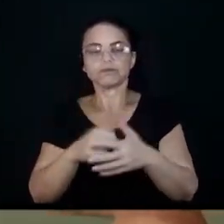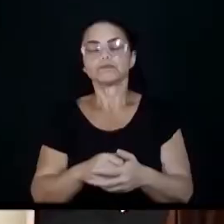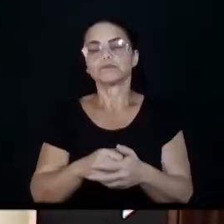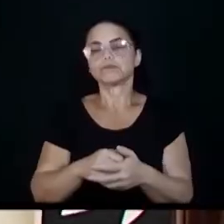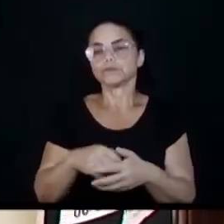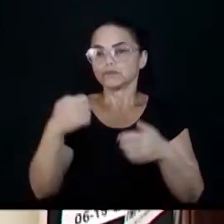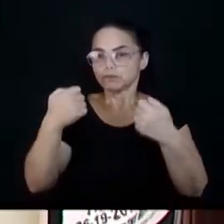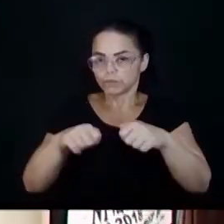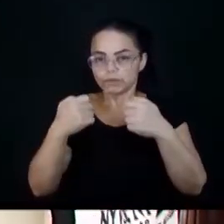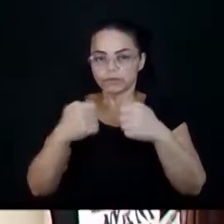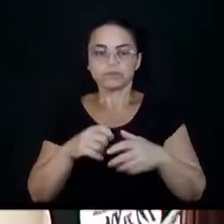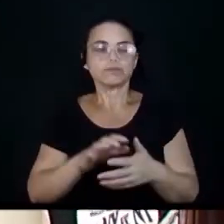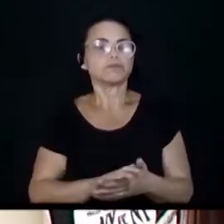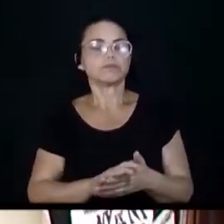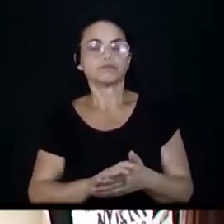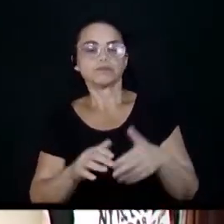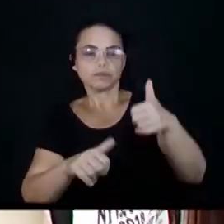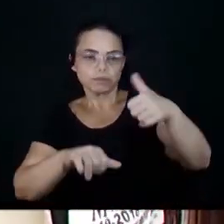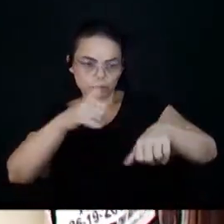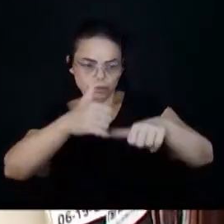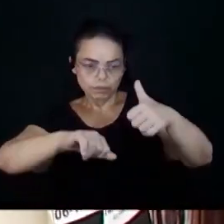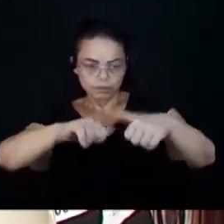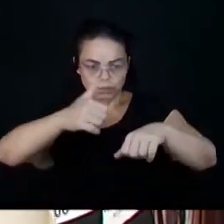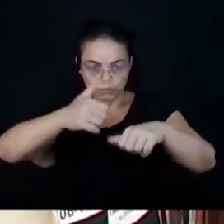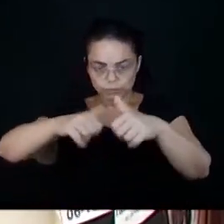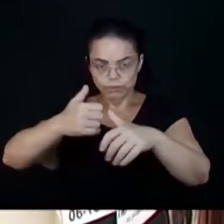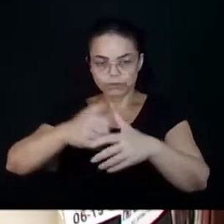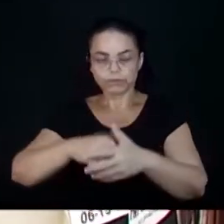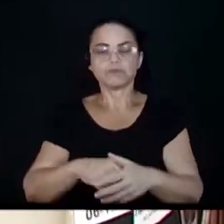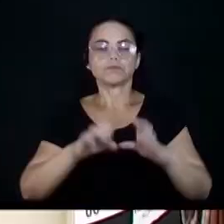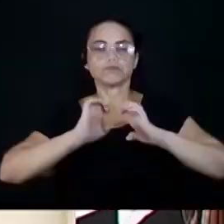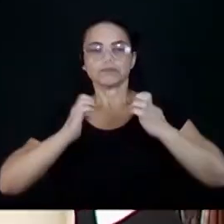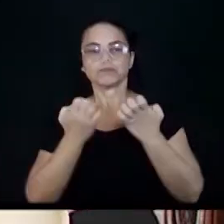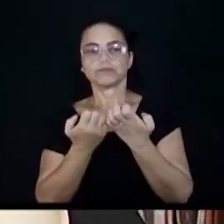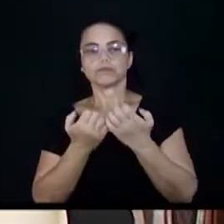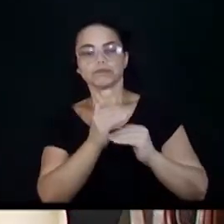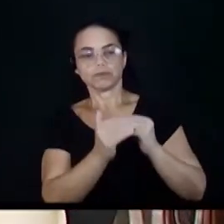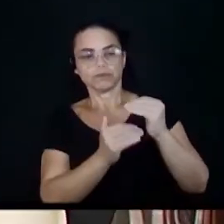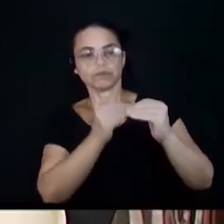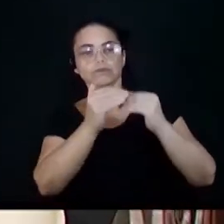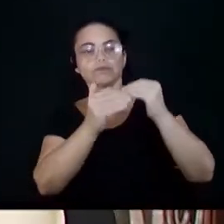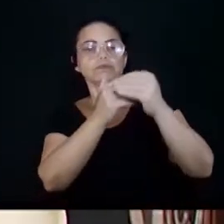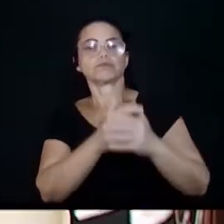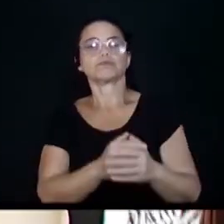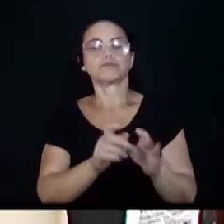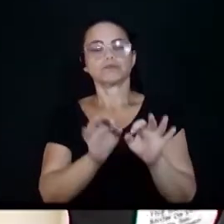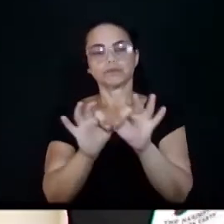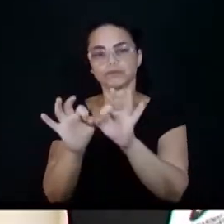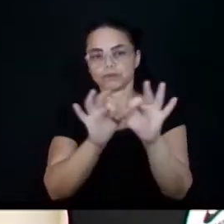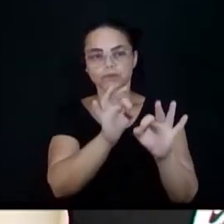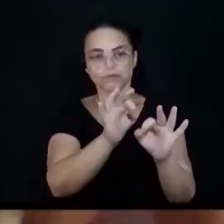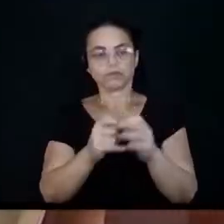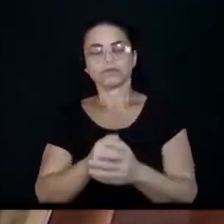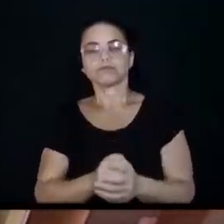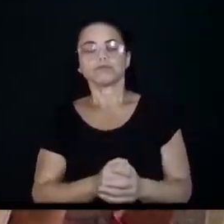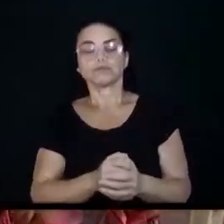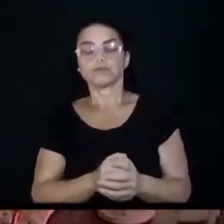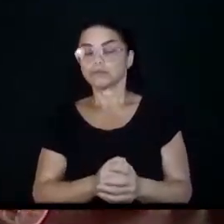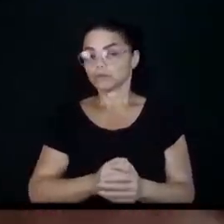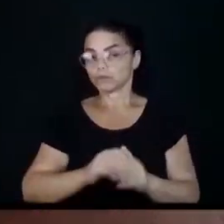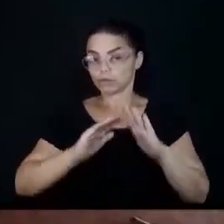são avaliadas pela equipe que desenvolve daí realmente os projetos. Então as crianças, elas são